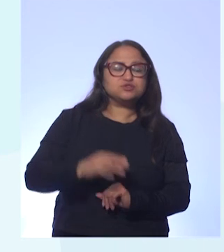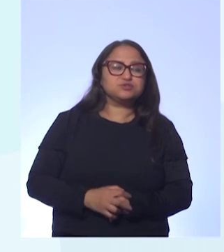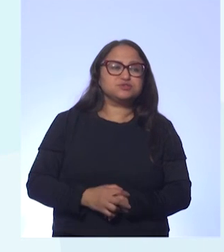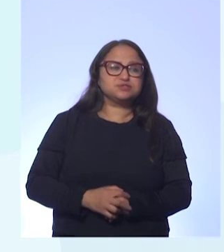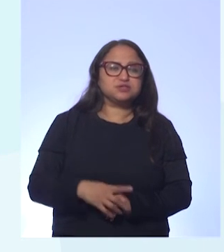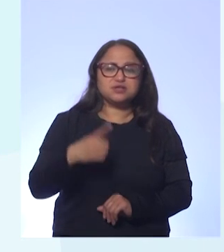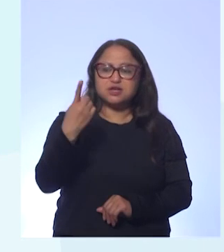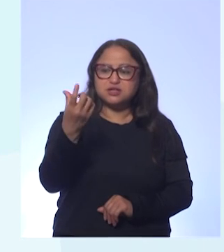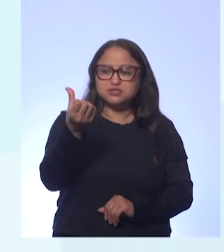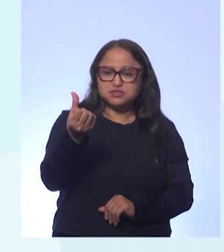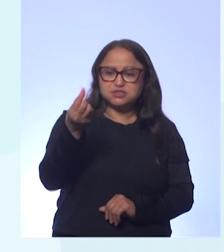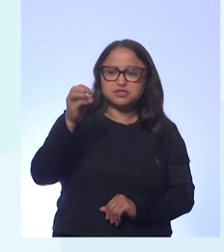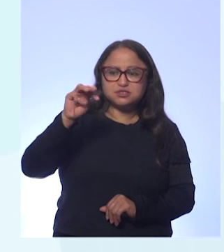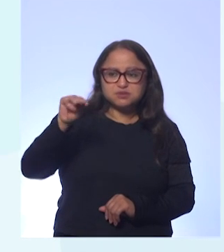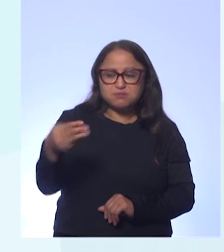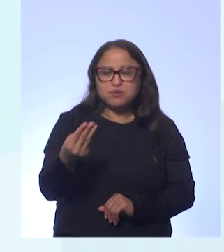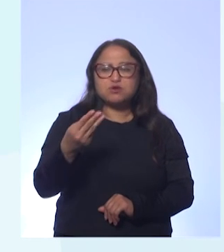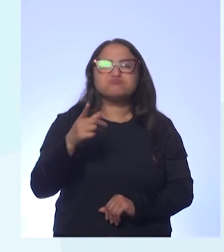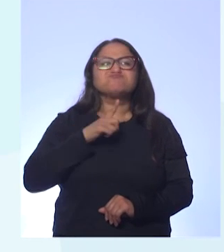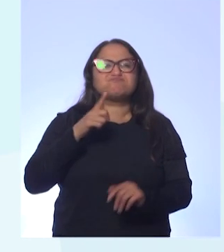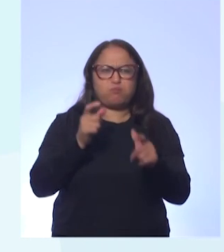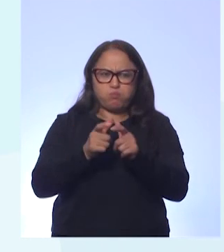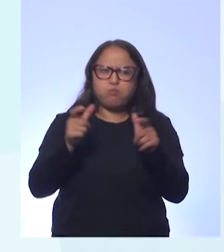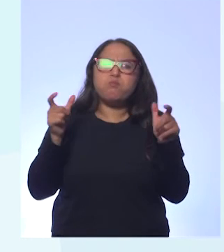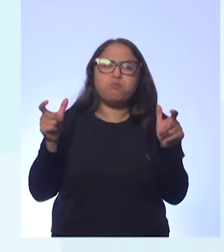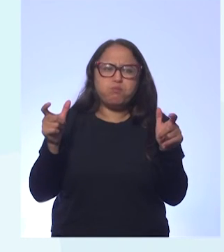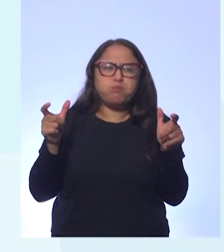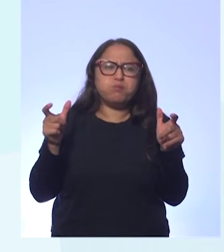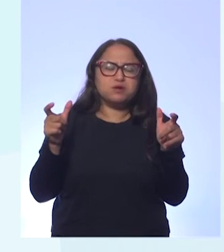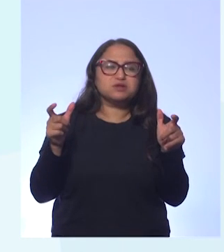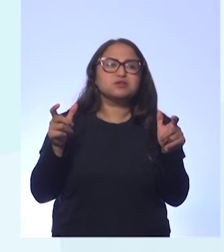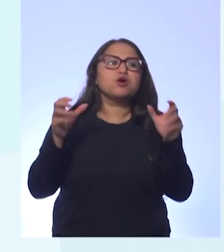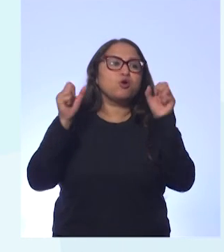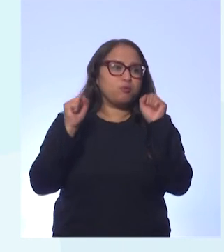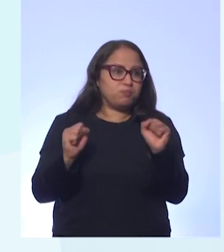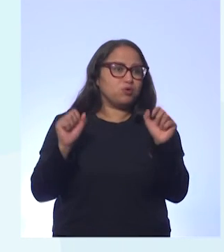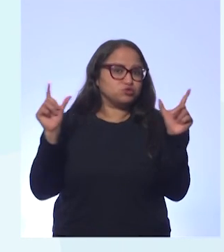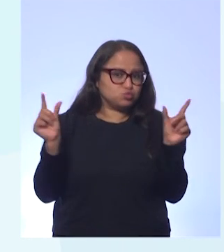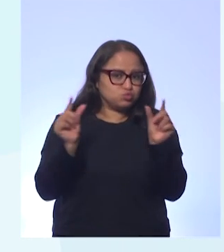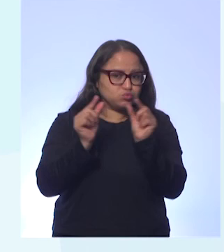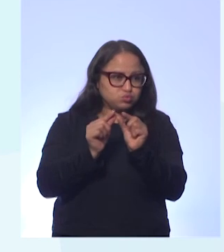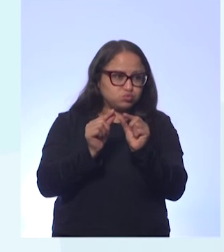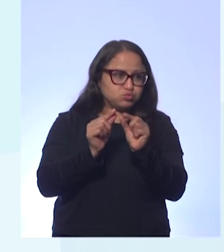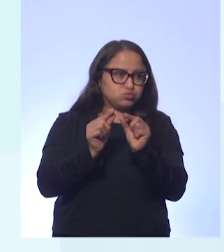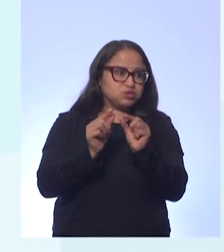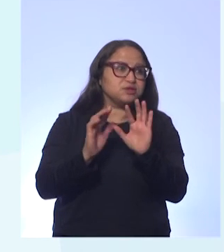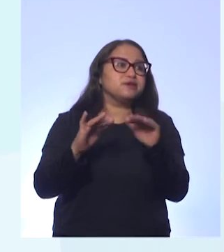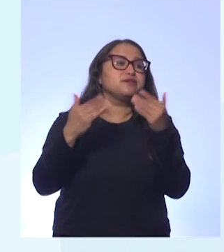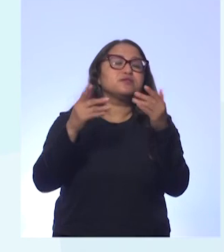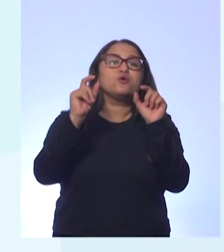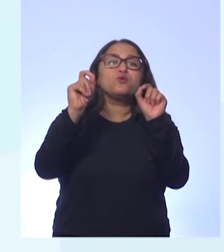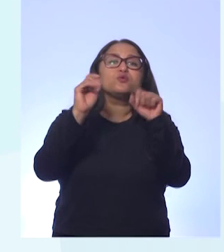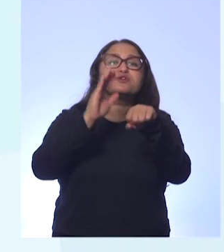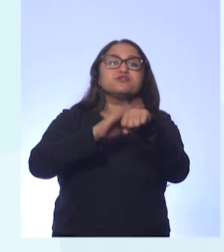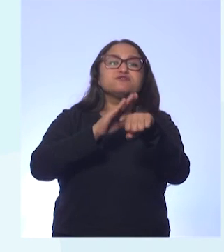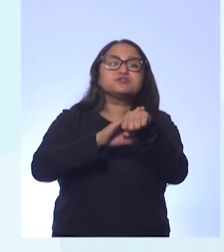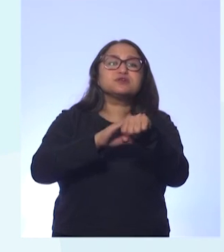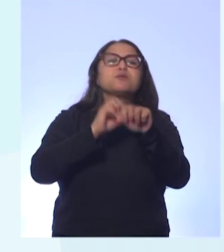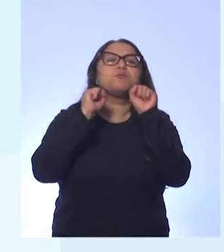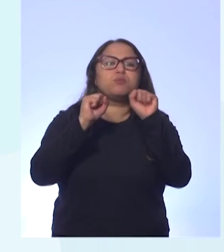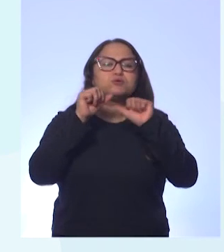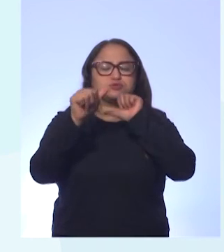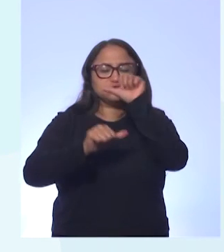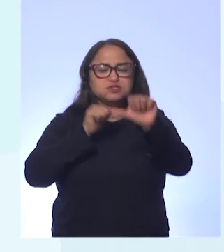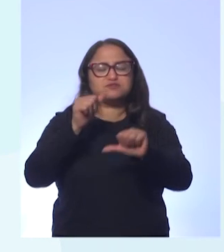16.000 metros ainda ficou uma grandeza muito grande, né? A gente ainda pode diminuir isso daí. Então, o que eu faço? Eu posso transformar isso